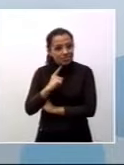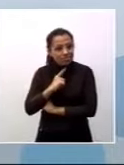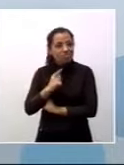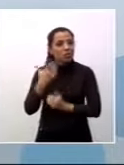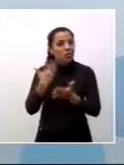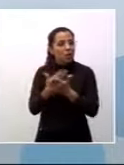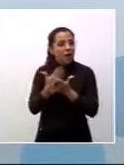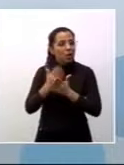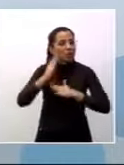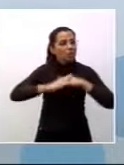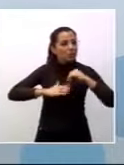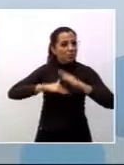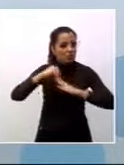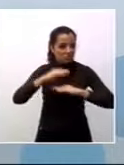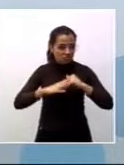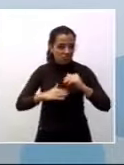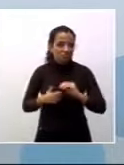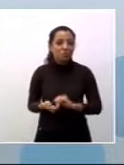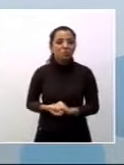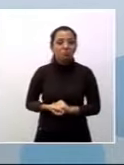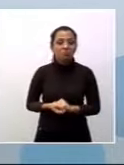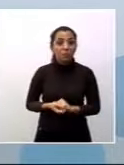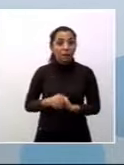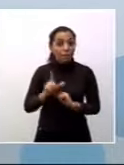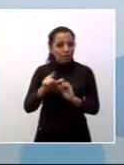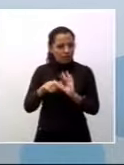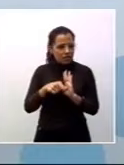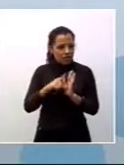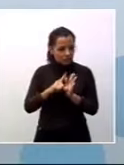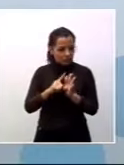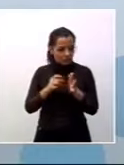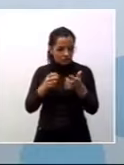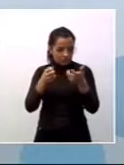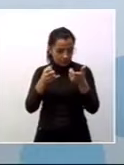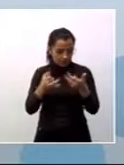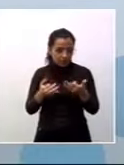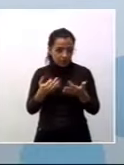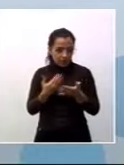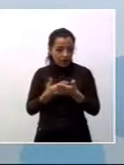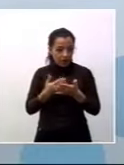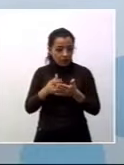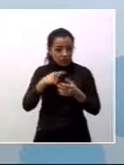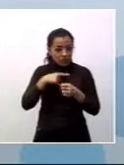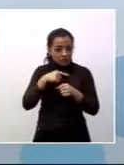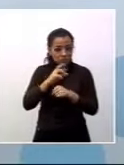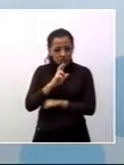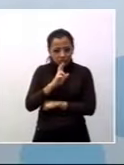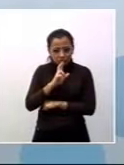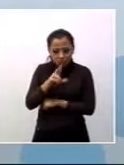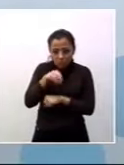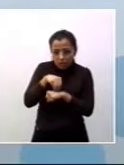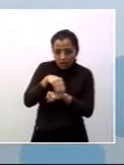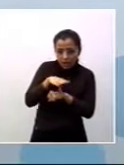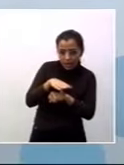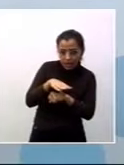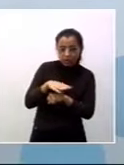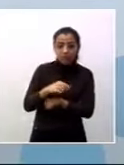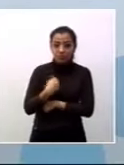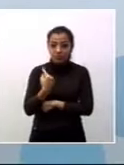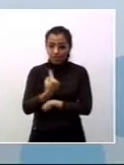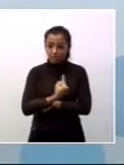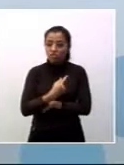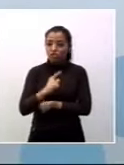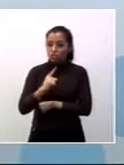bem produtiva mas a gente começa a aula eu só tenho um recadinho para vocês que a gente está fazendo a